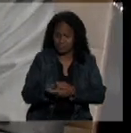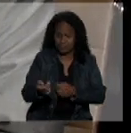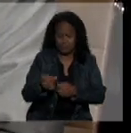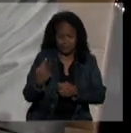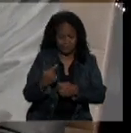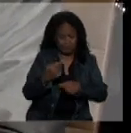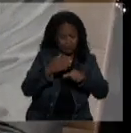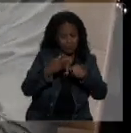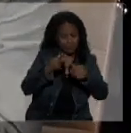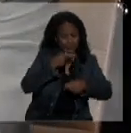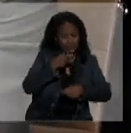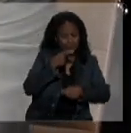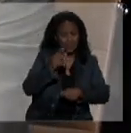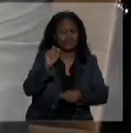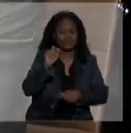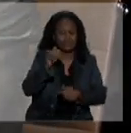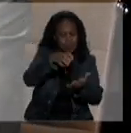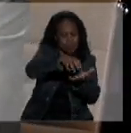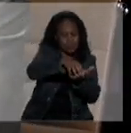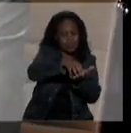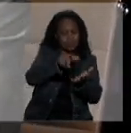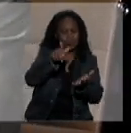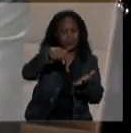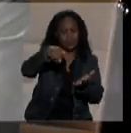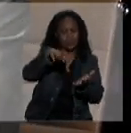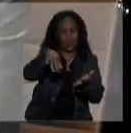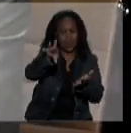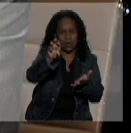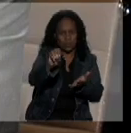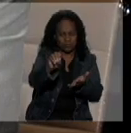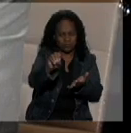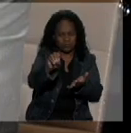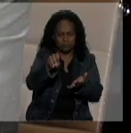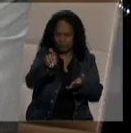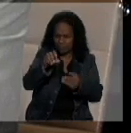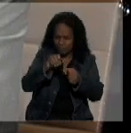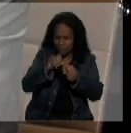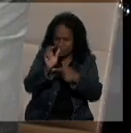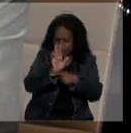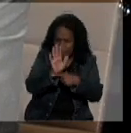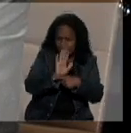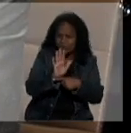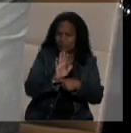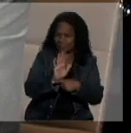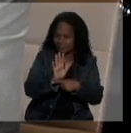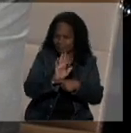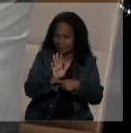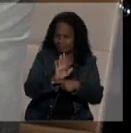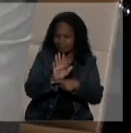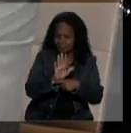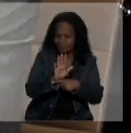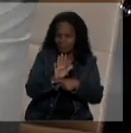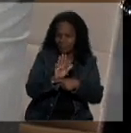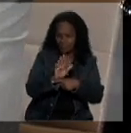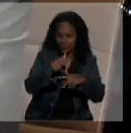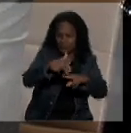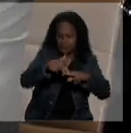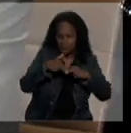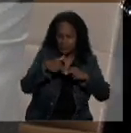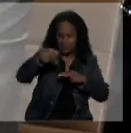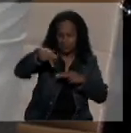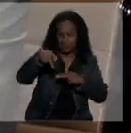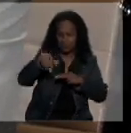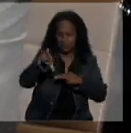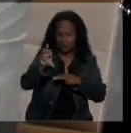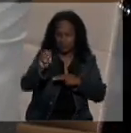vamos falar de quilombos, né? Você fez um filme sobre os quilombos aqui do